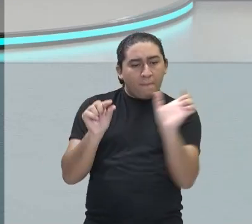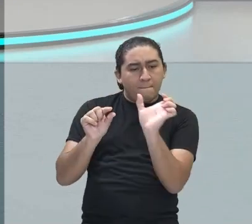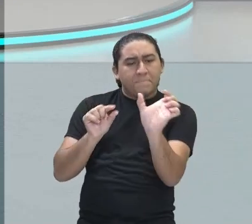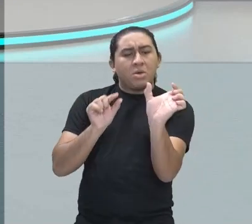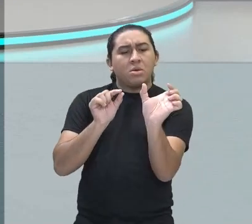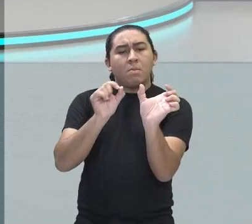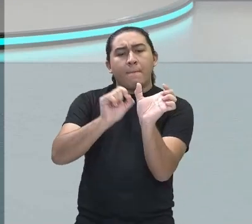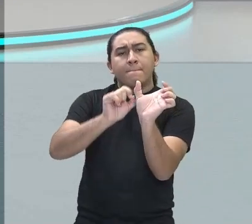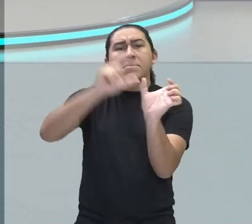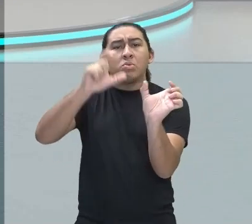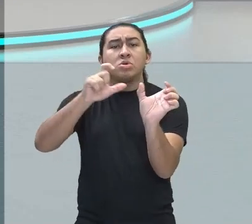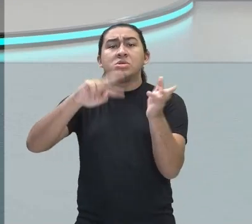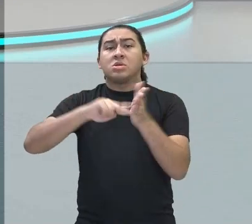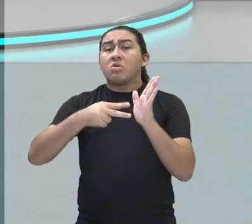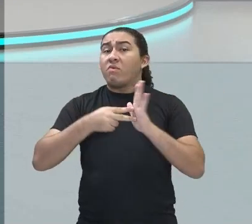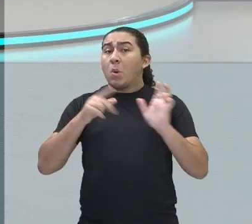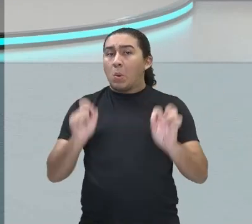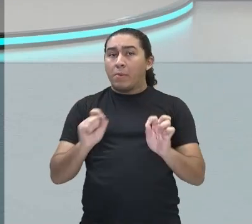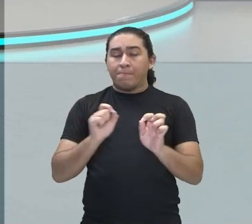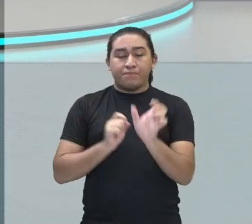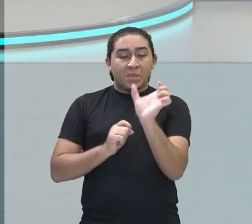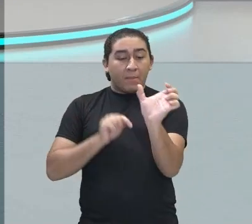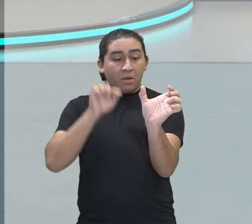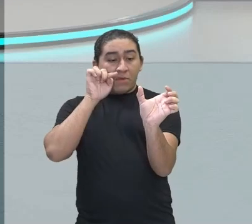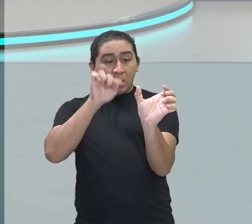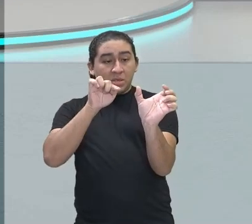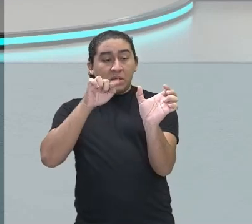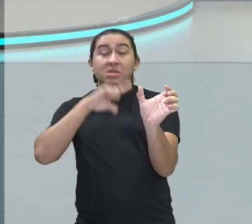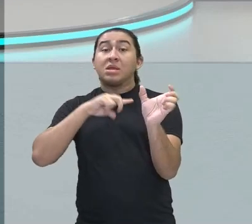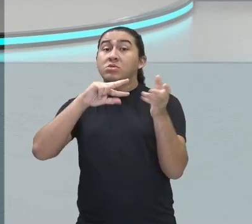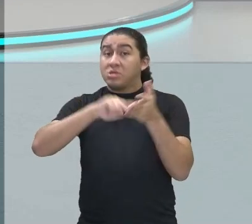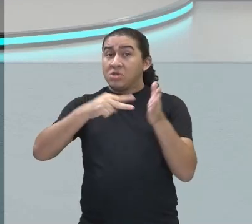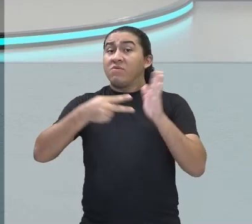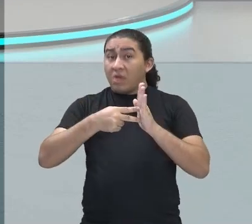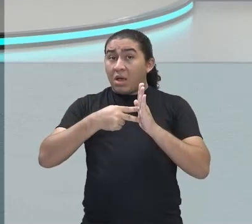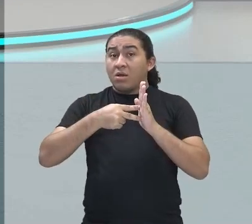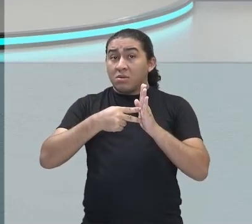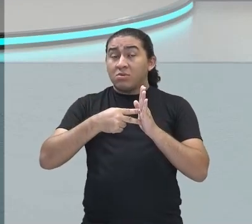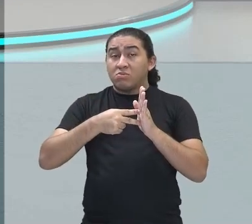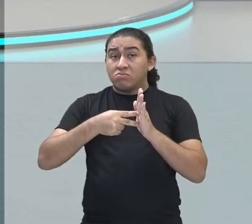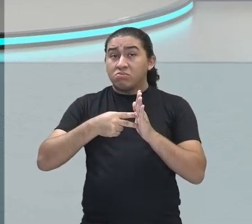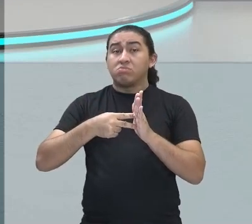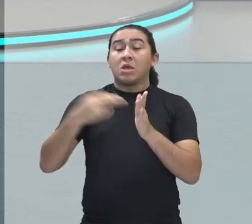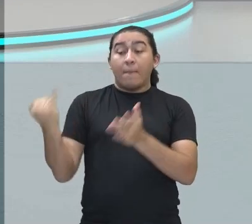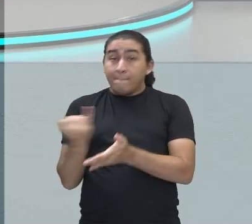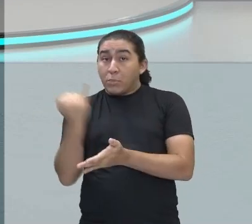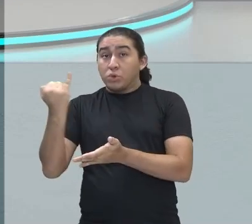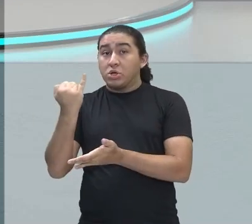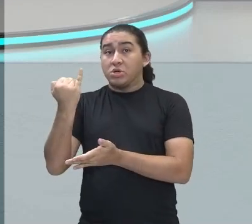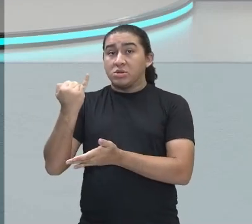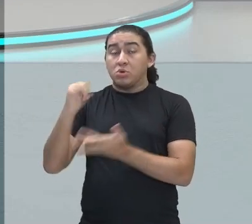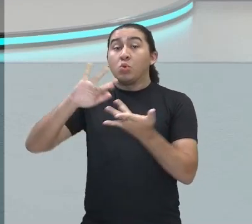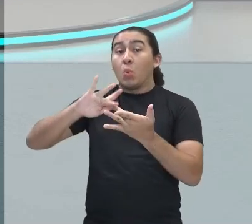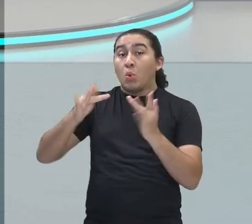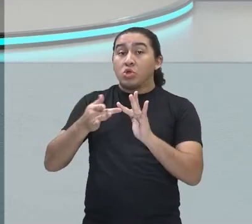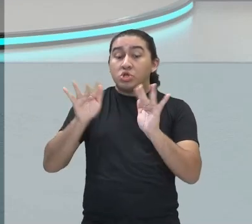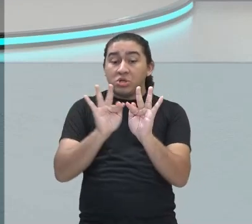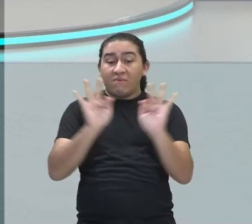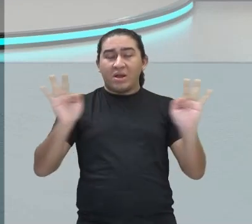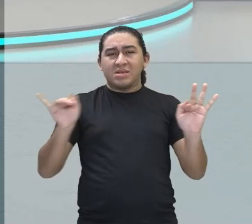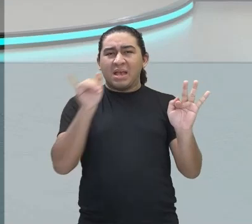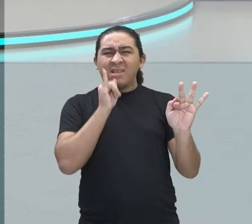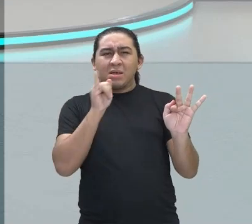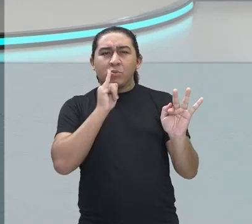querendo dizer que aquela palavra tem um significado especial para ele. Então, no meio de um verso eu